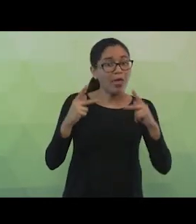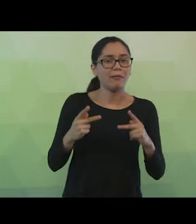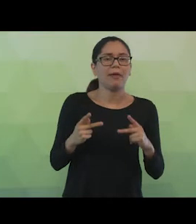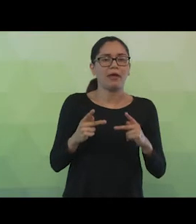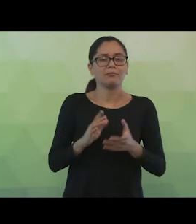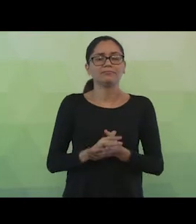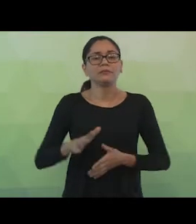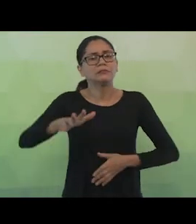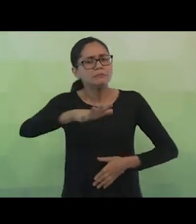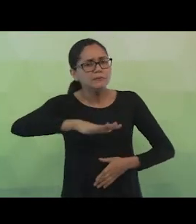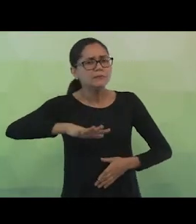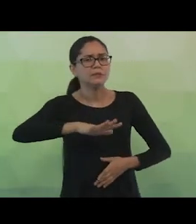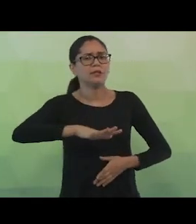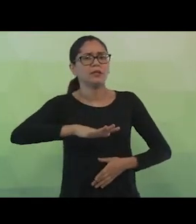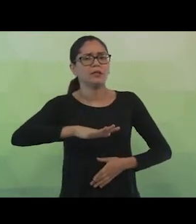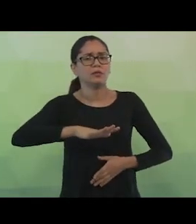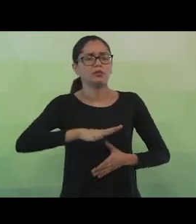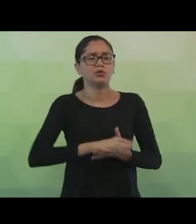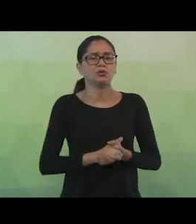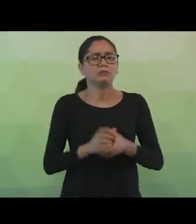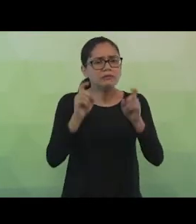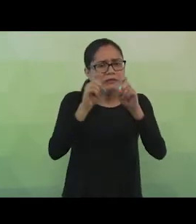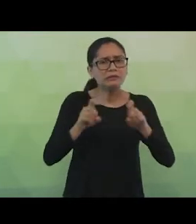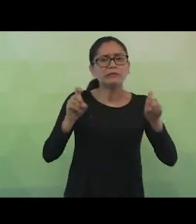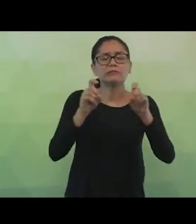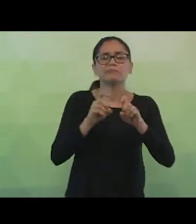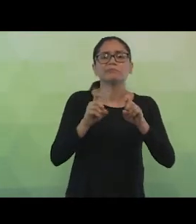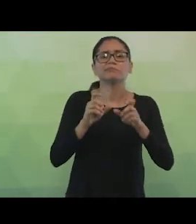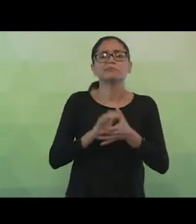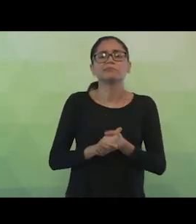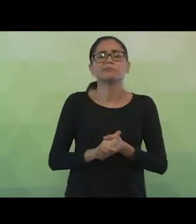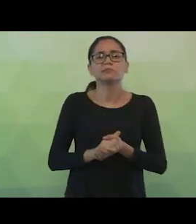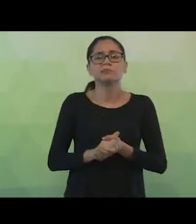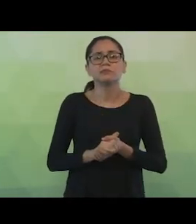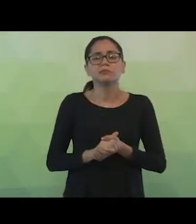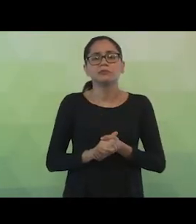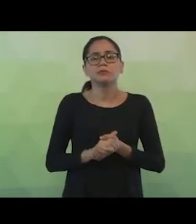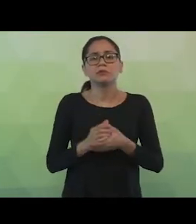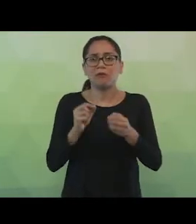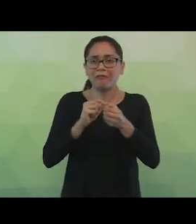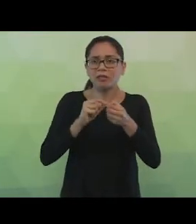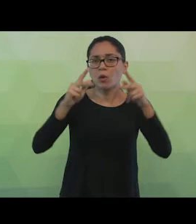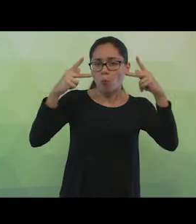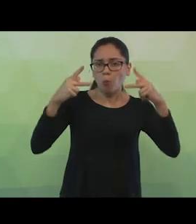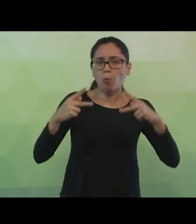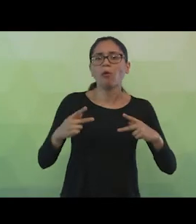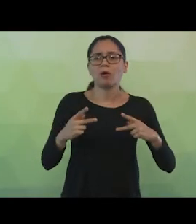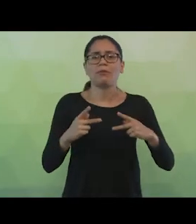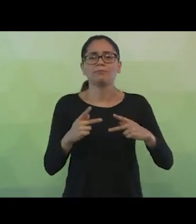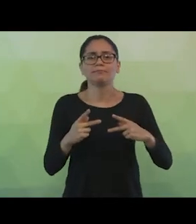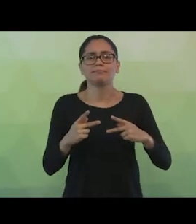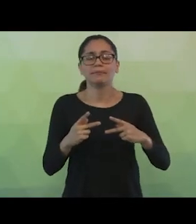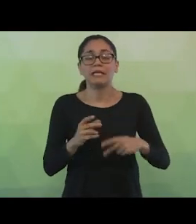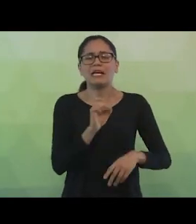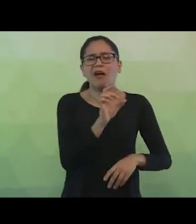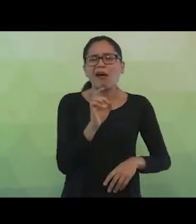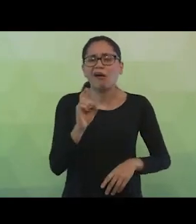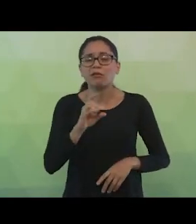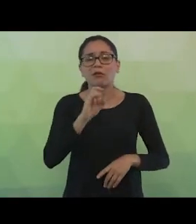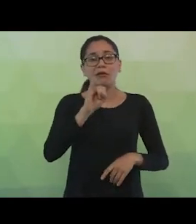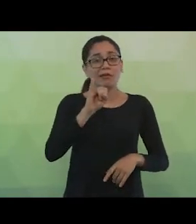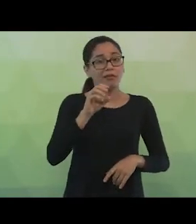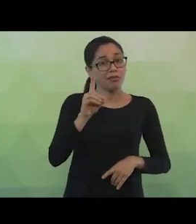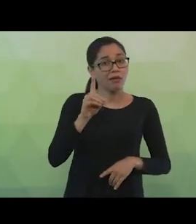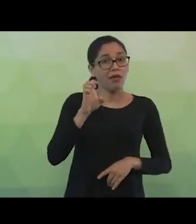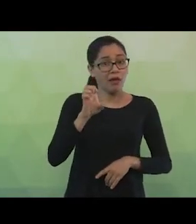trabalho que a gente vai estar escrevendo os nossos programas. Cada IDE possui